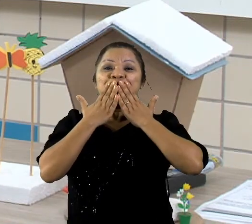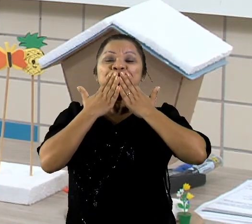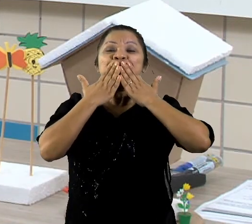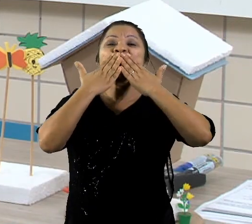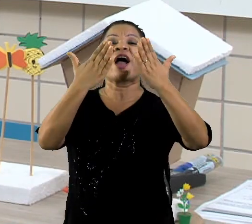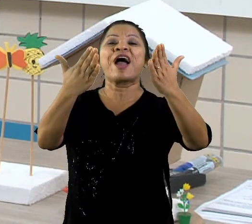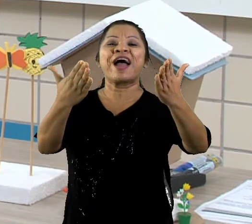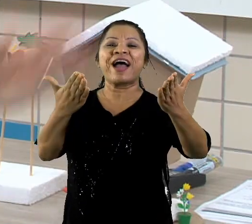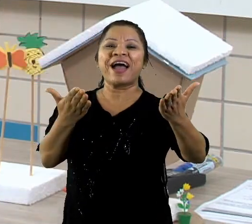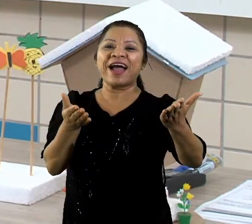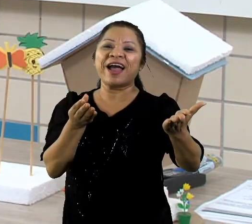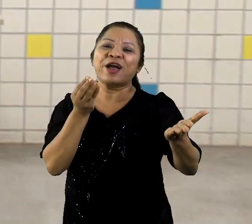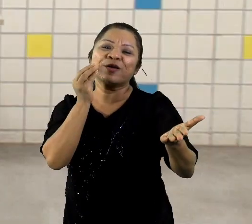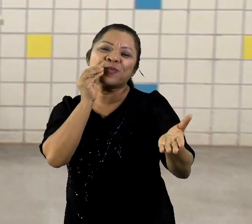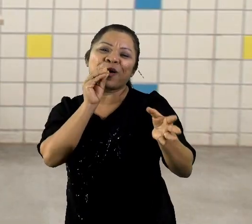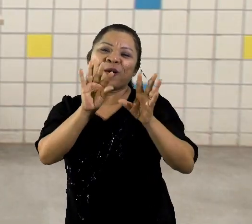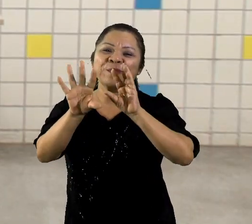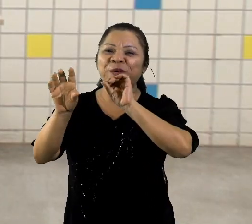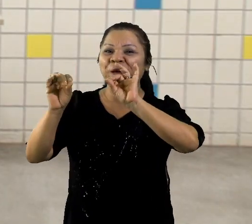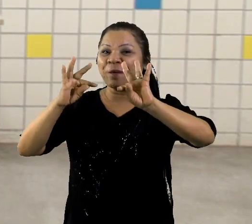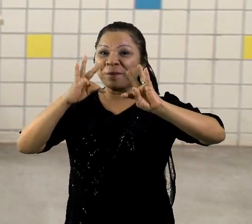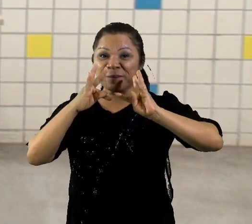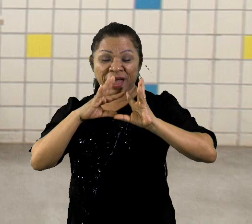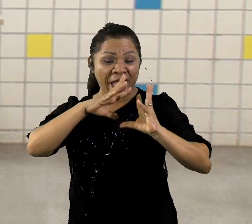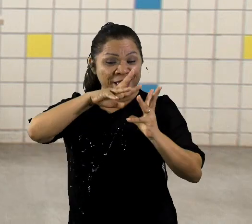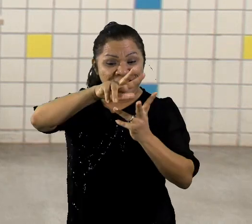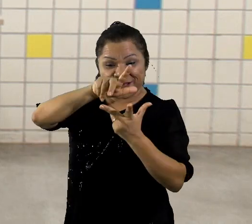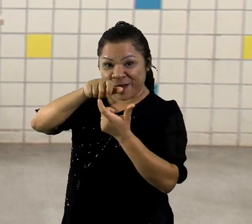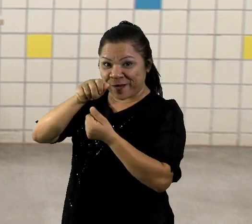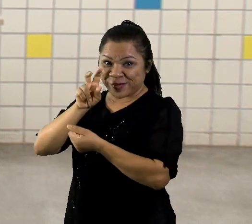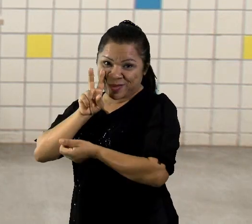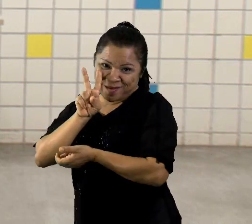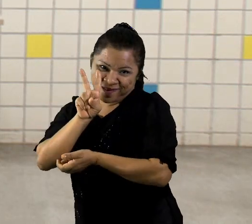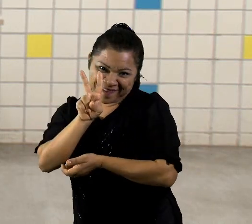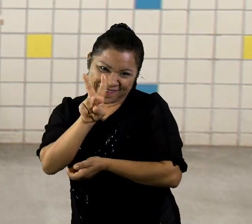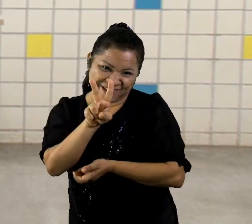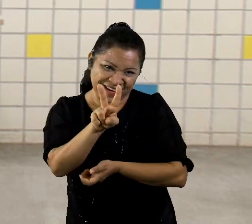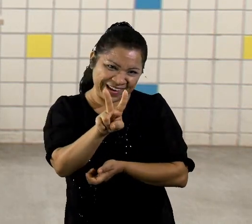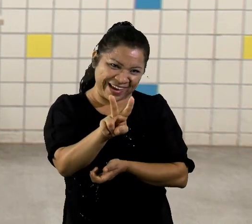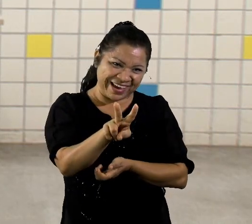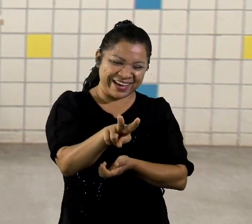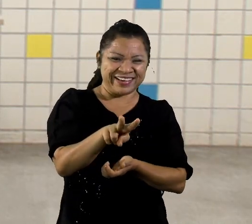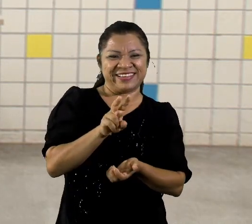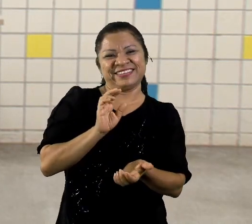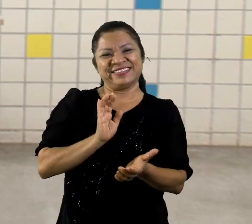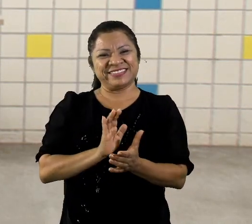um beijinho e todo mundo vê.